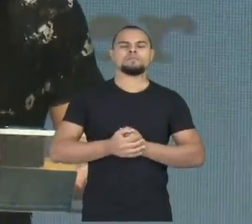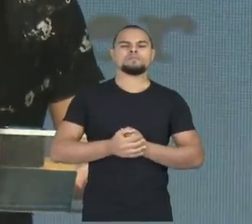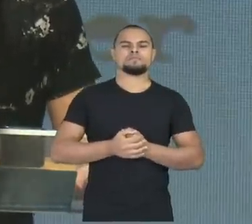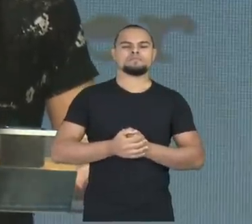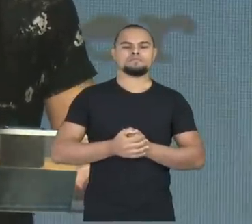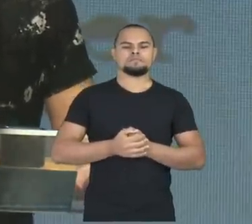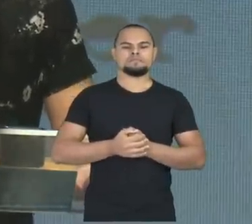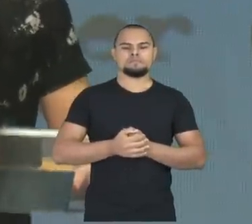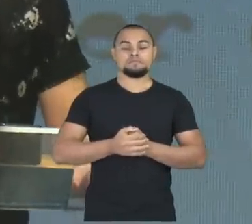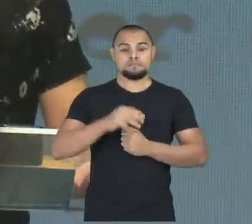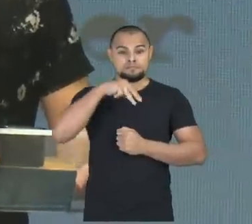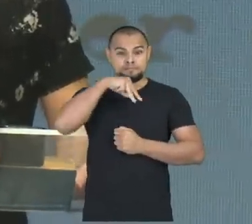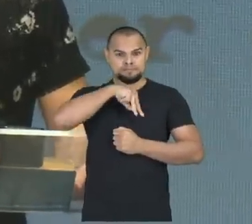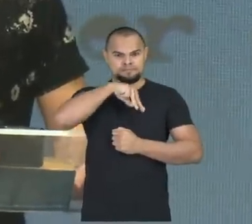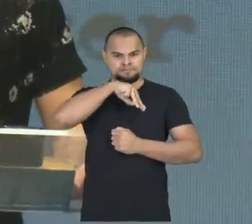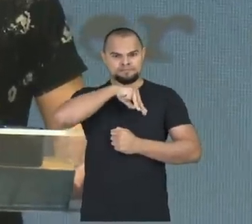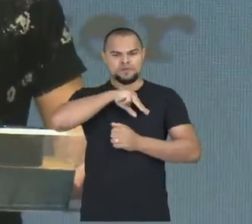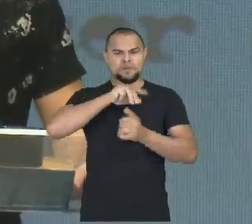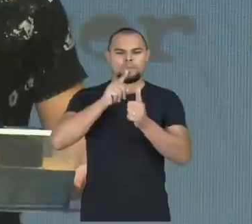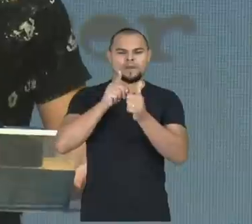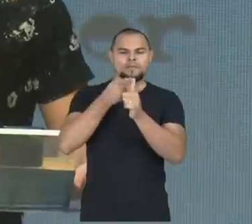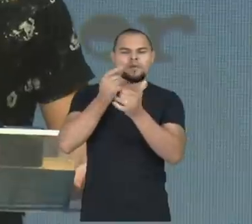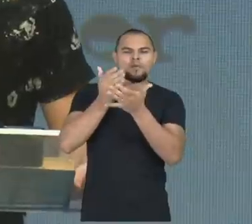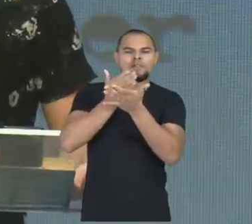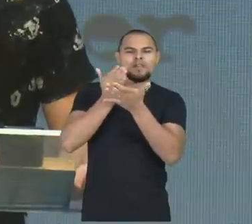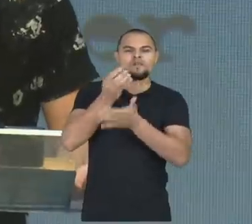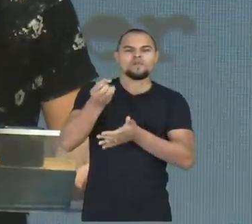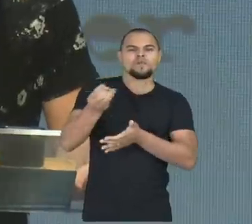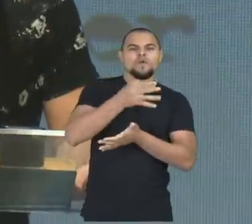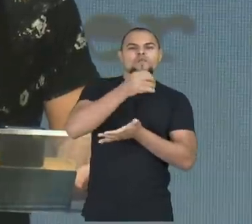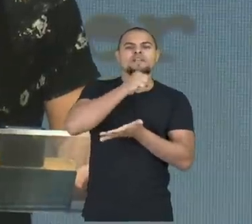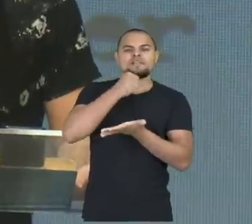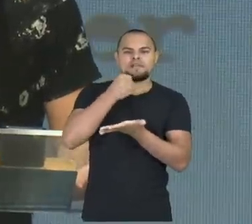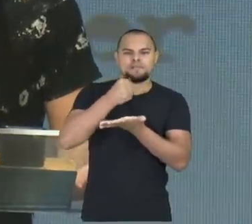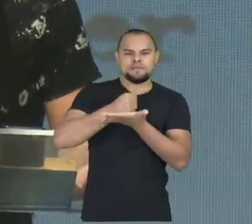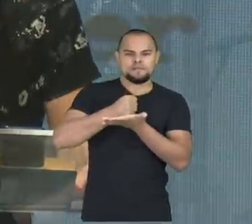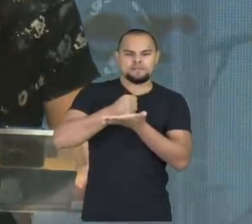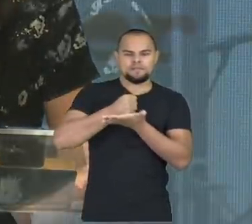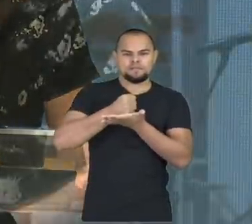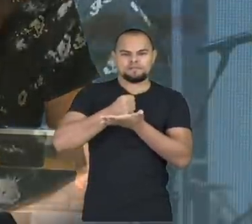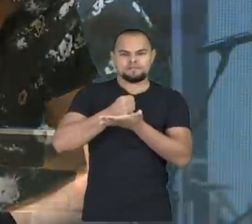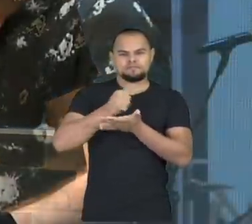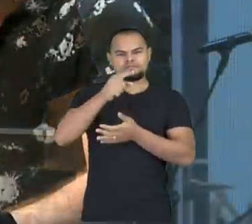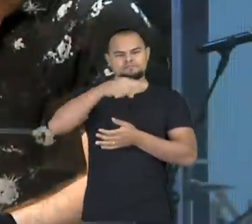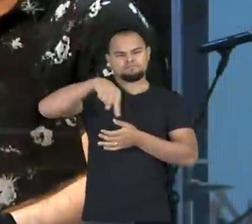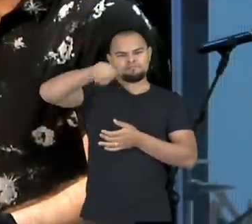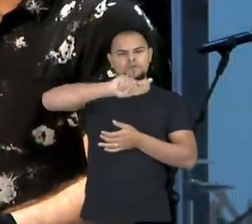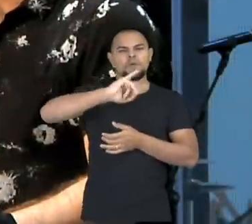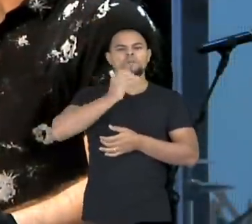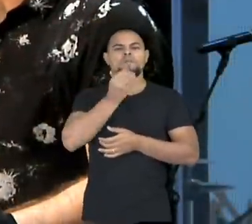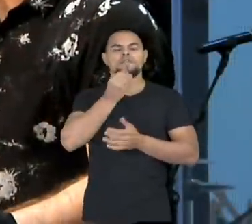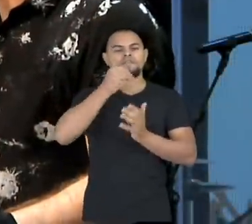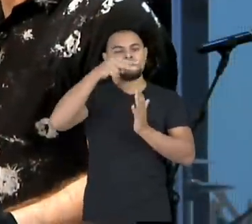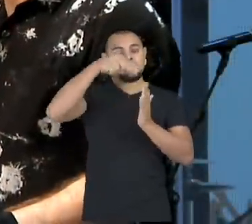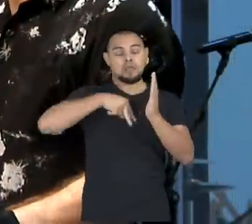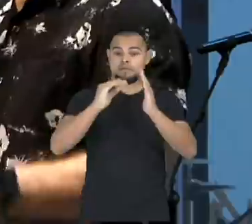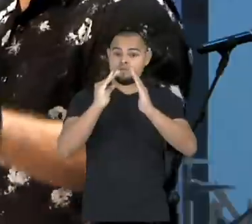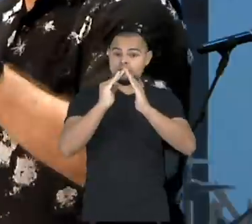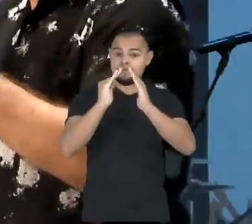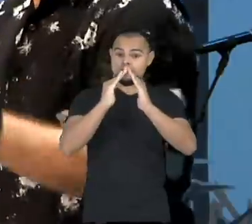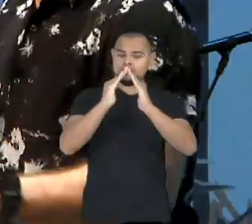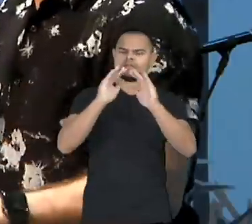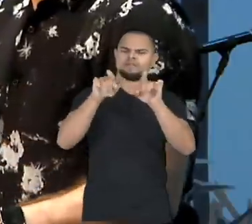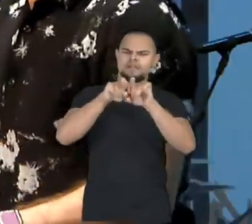13 do Evangelho segundo Mateus, o primeiro livro do Novo Testamento. Você vai ter a oportunidade de ler. E quem está em casa tem